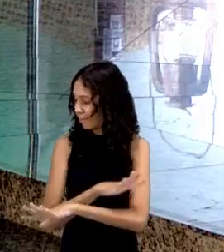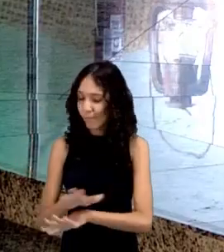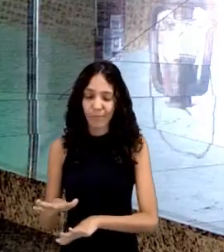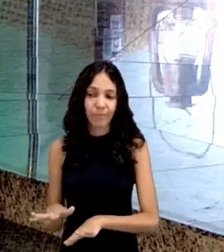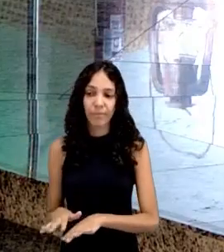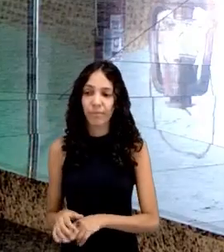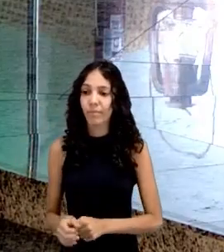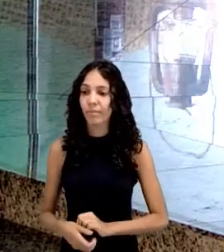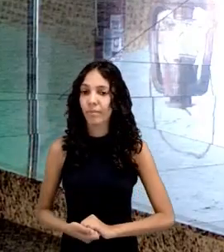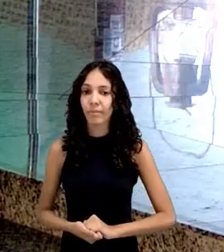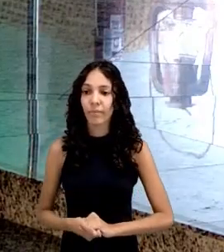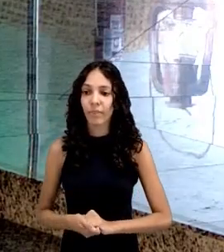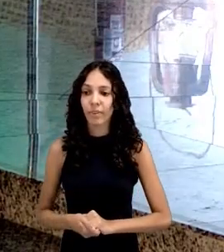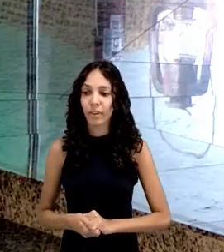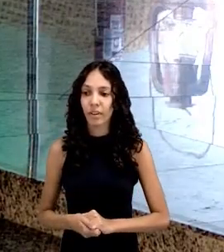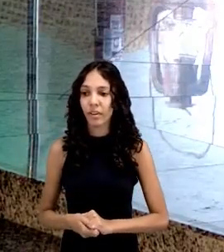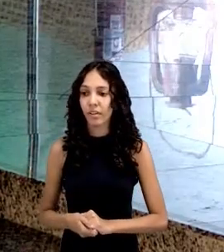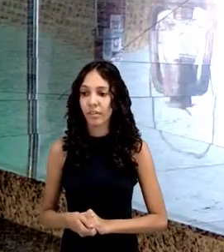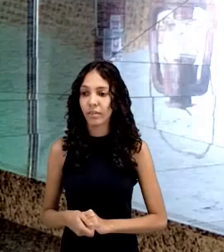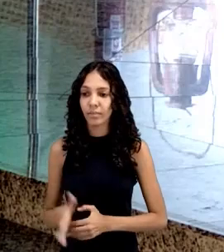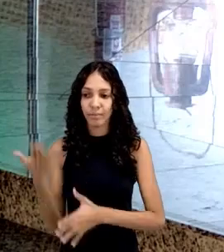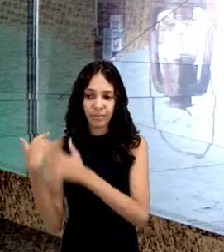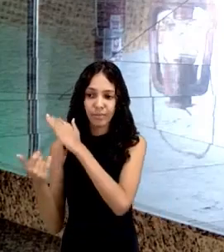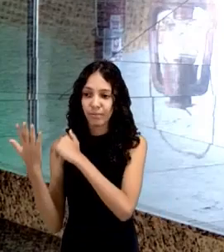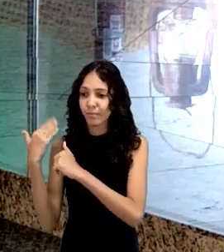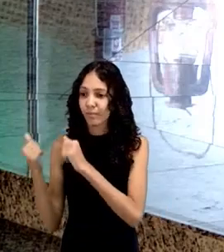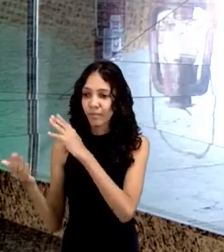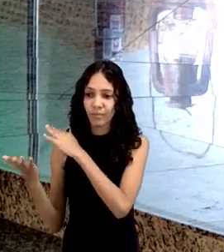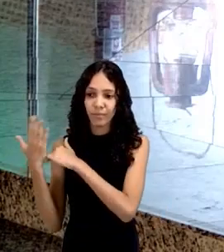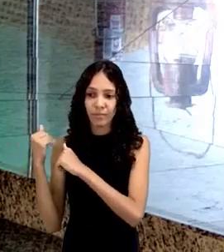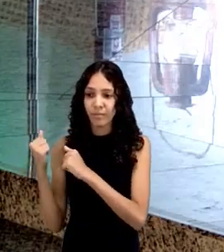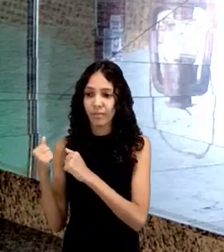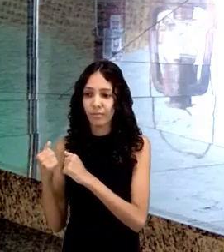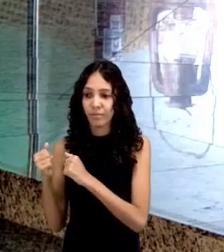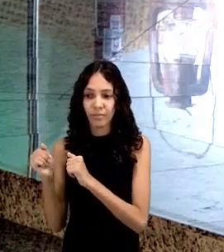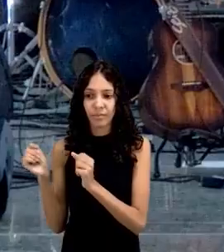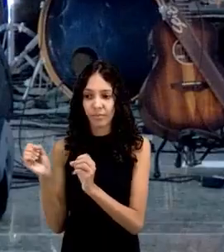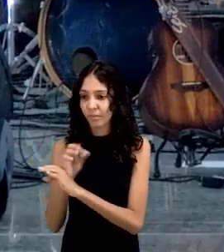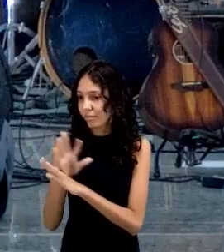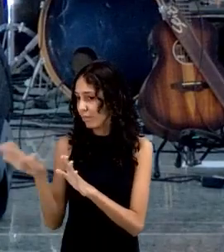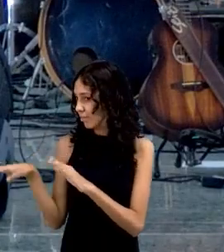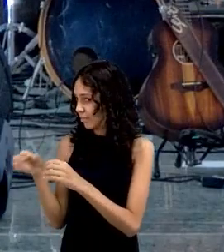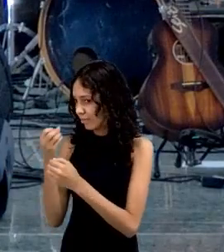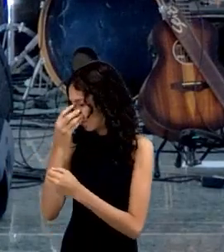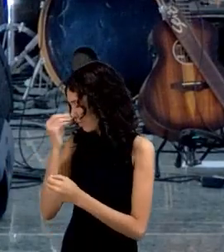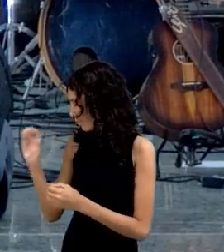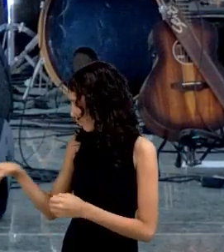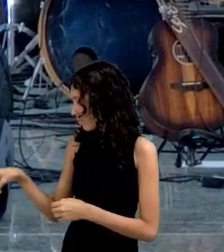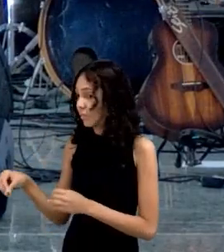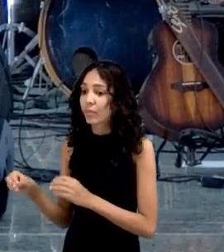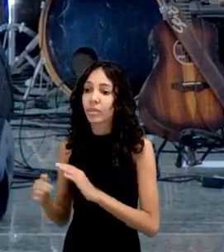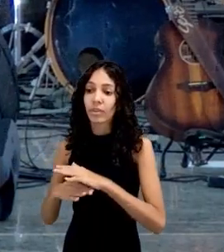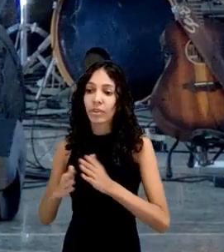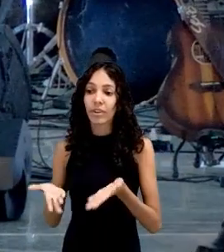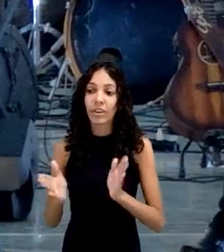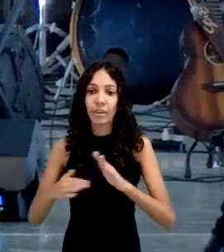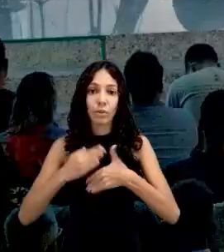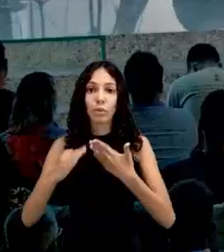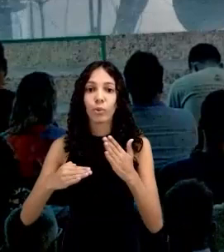para trás, pois tudo se fez novo. Meus irmãos, minhas irmãs, não faz sentido nós, como povo de